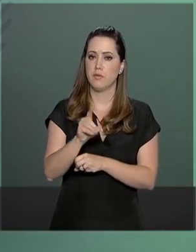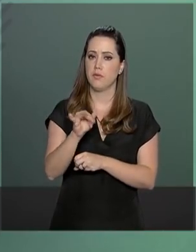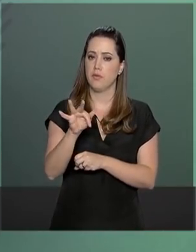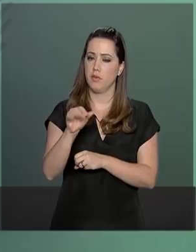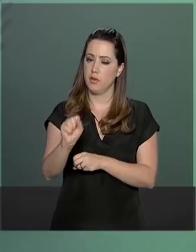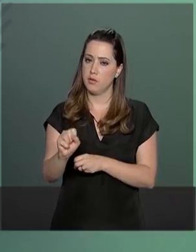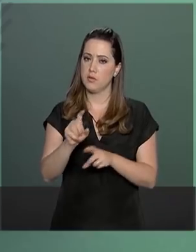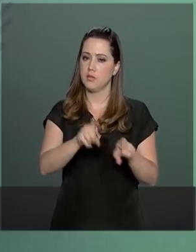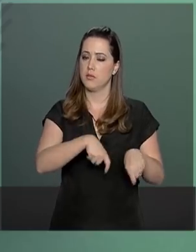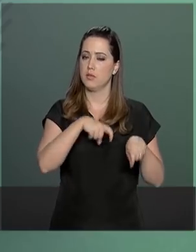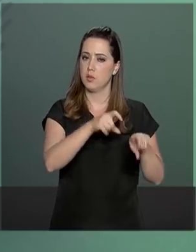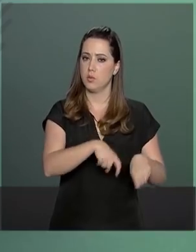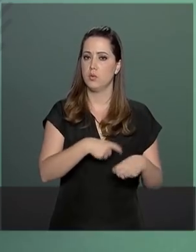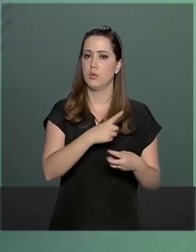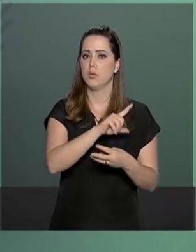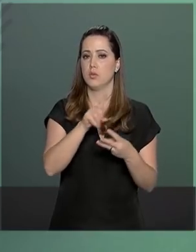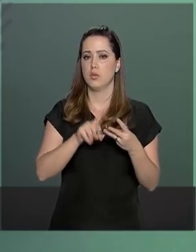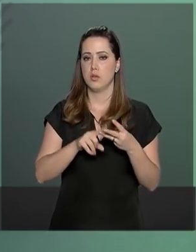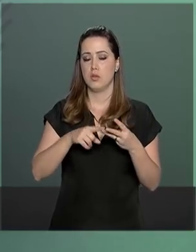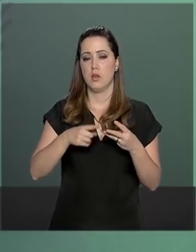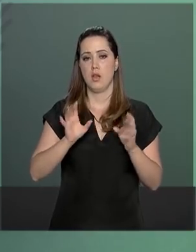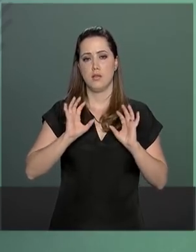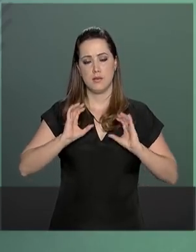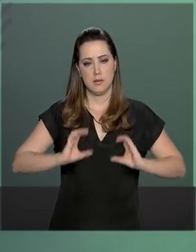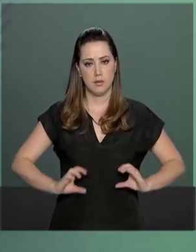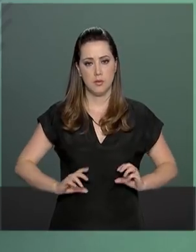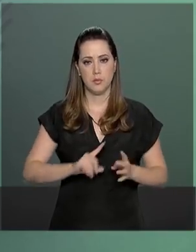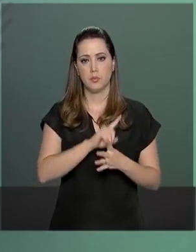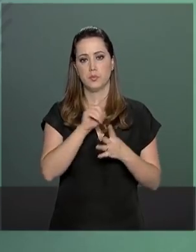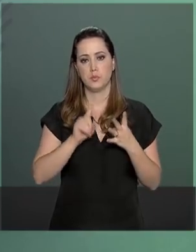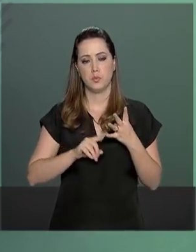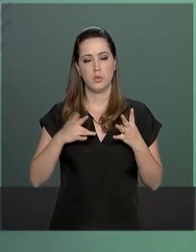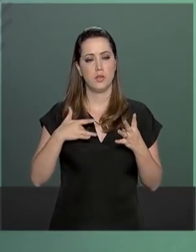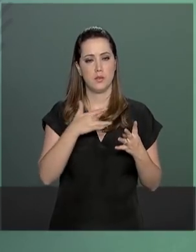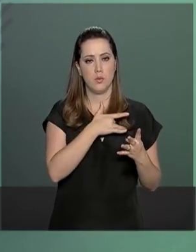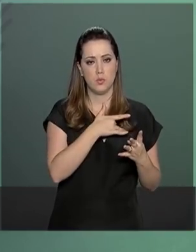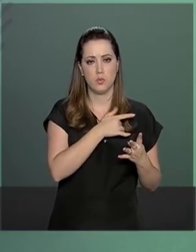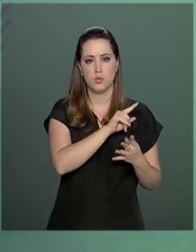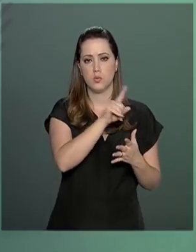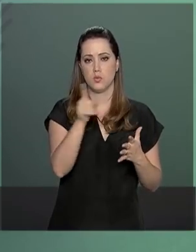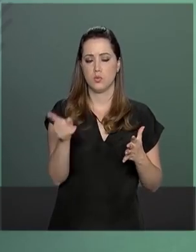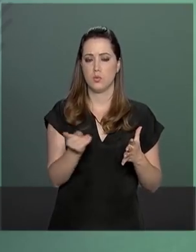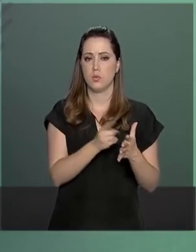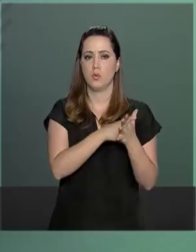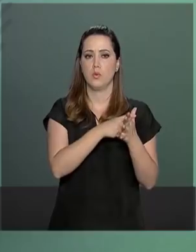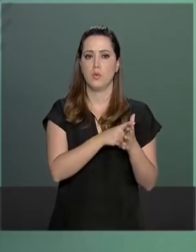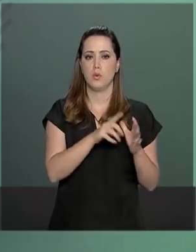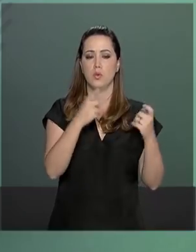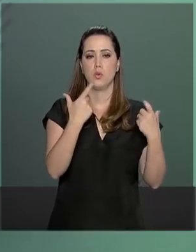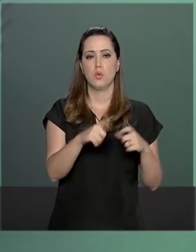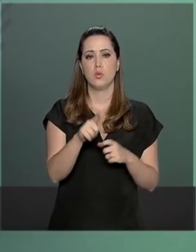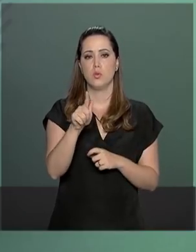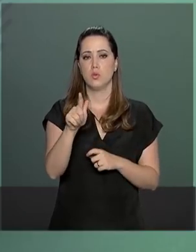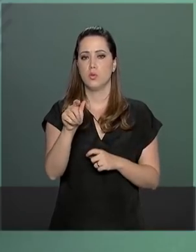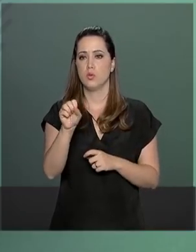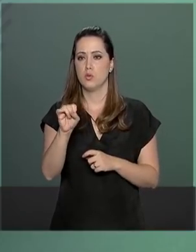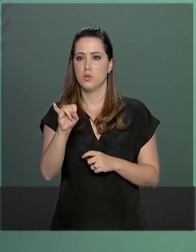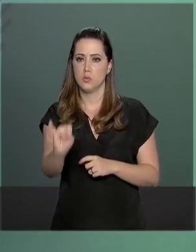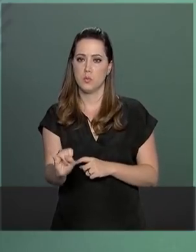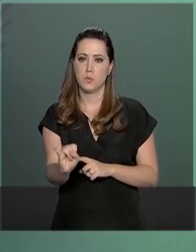da agricultura da cidadania da saúde do gabinete de segurança institucional